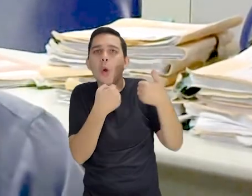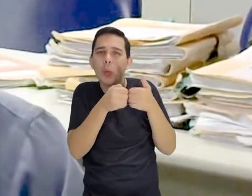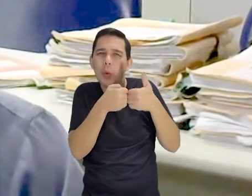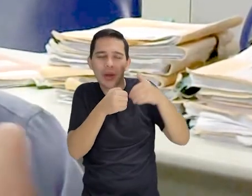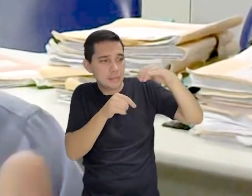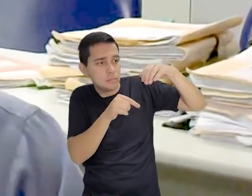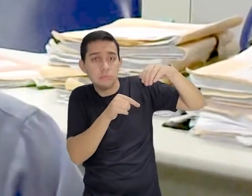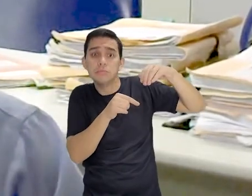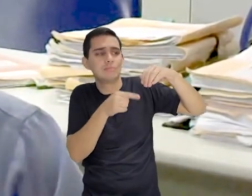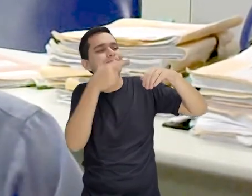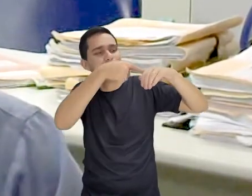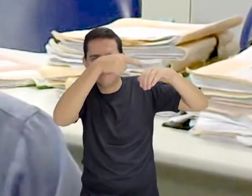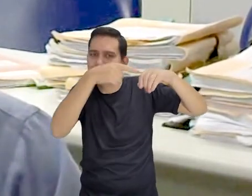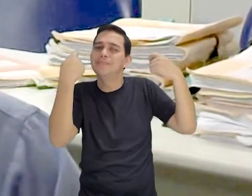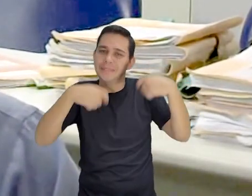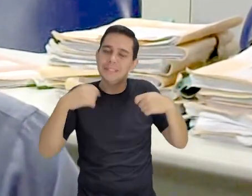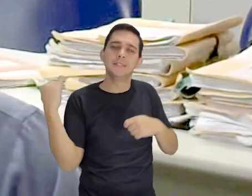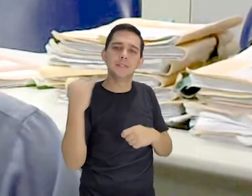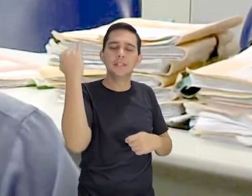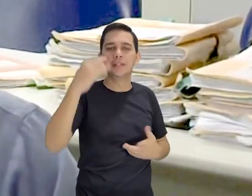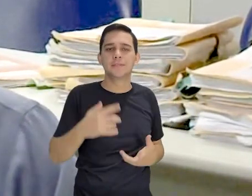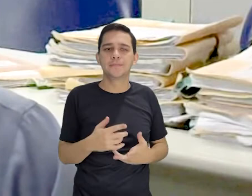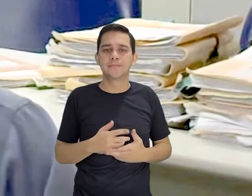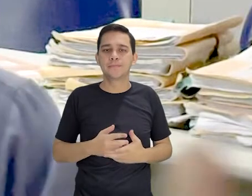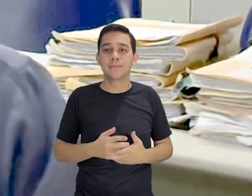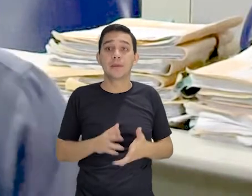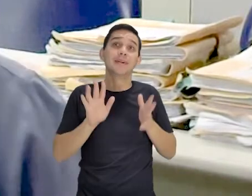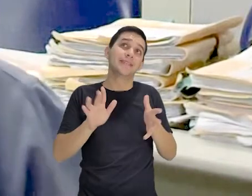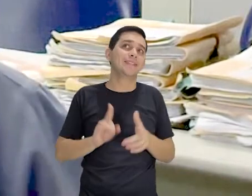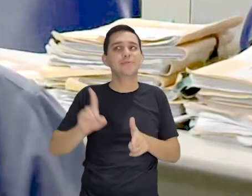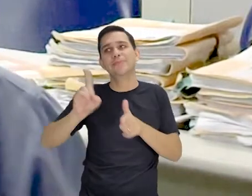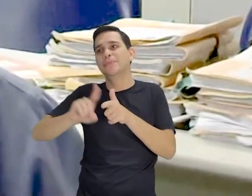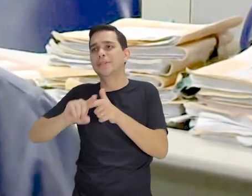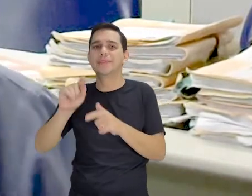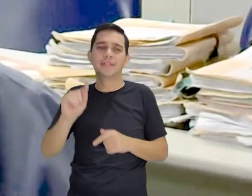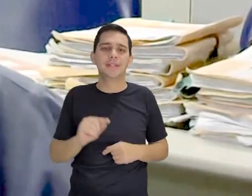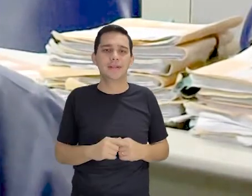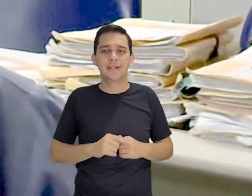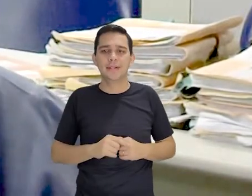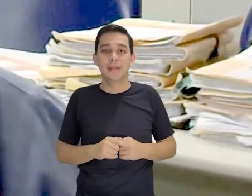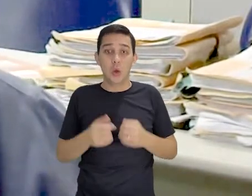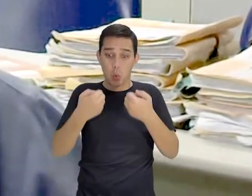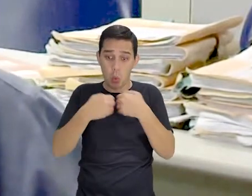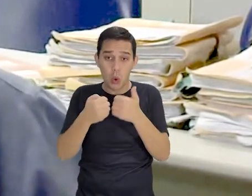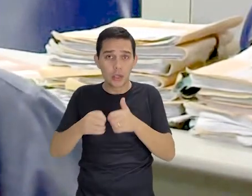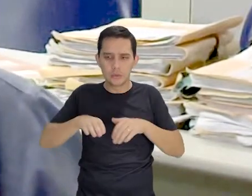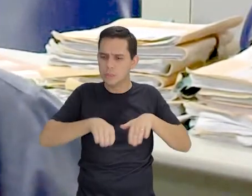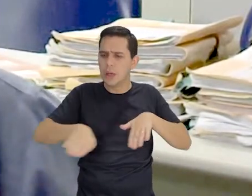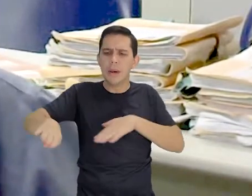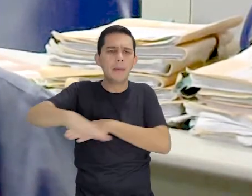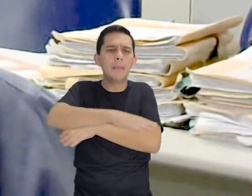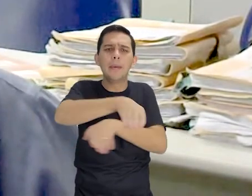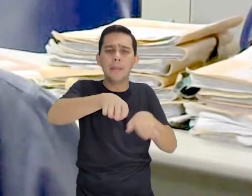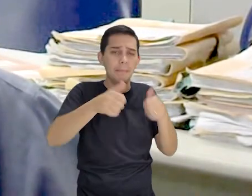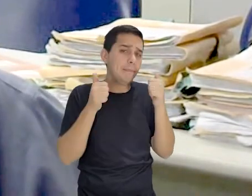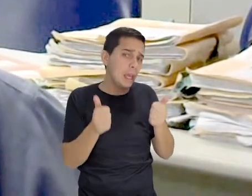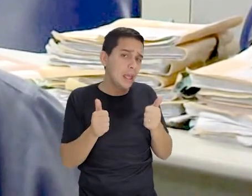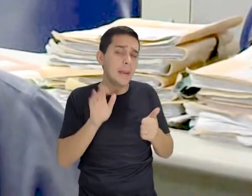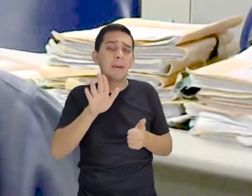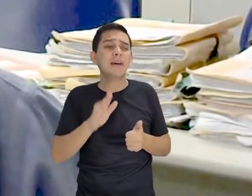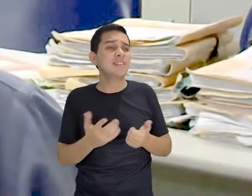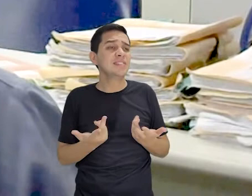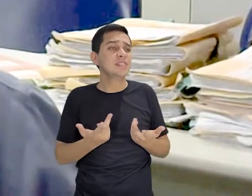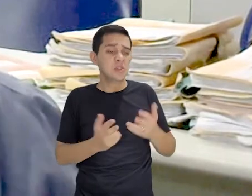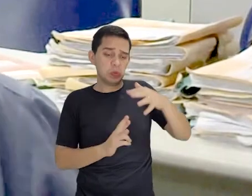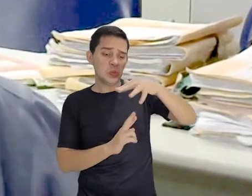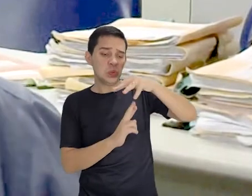surge esse problema. Para eu exercer esse direito de circulação, eu preciso de uma infraestrutura que me dê bem-estar, que me dê qualidade de